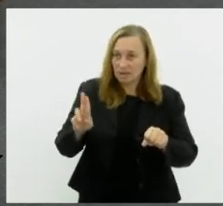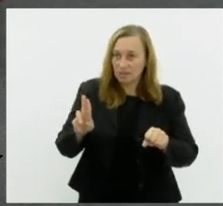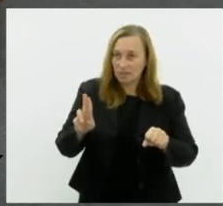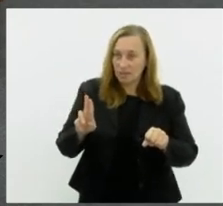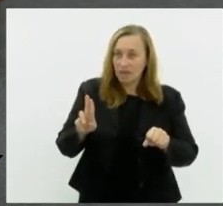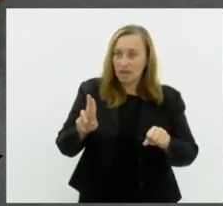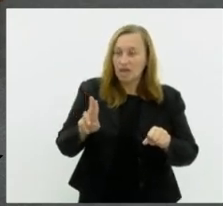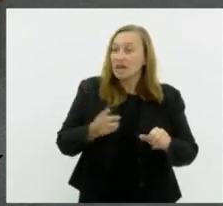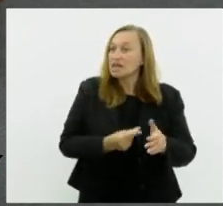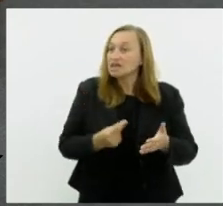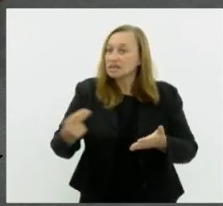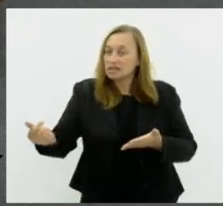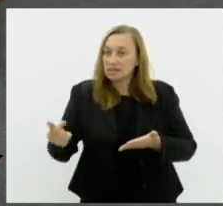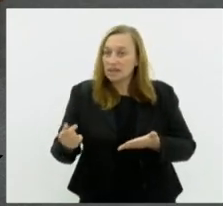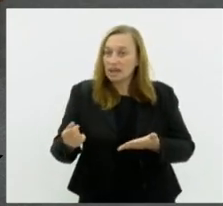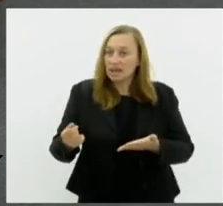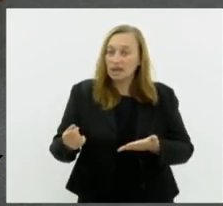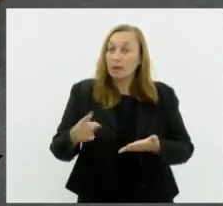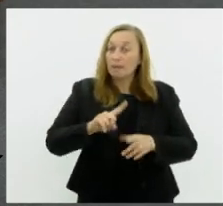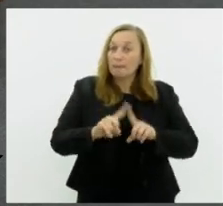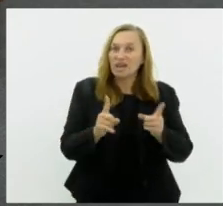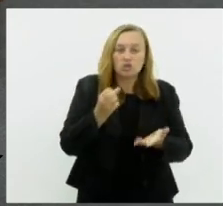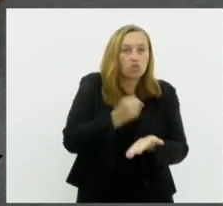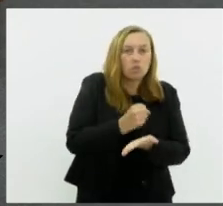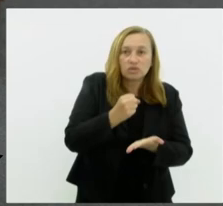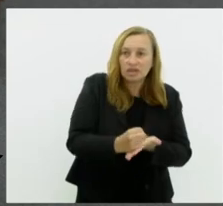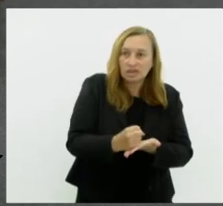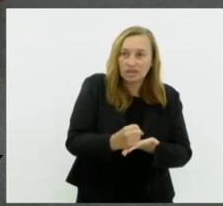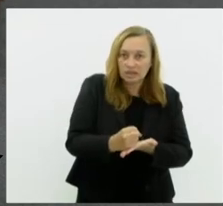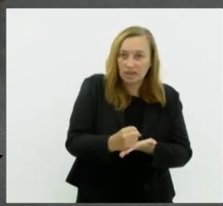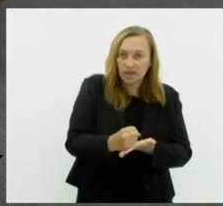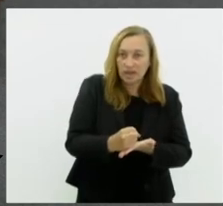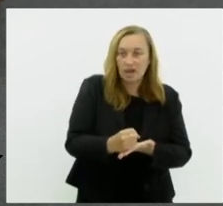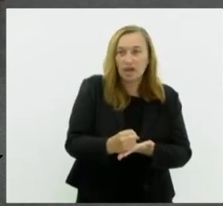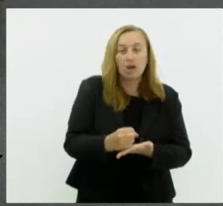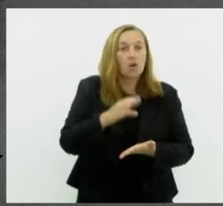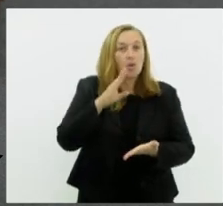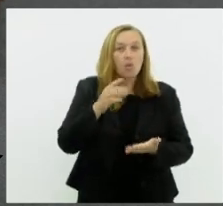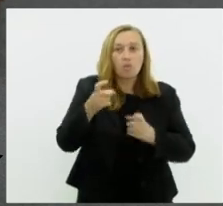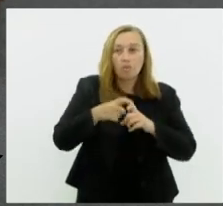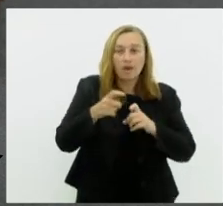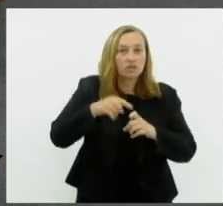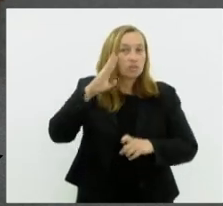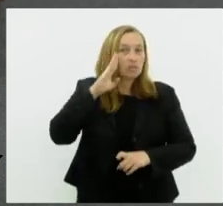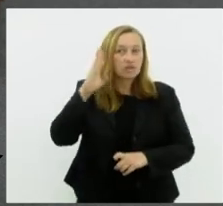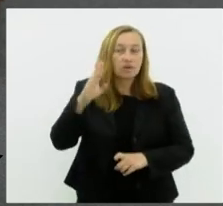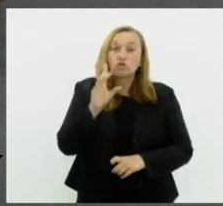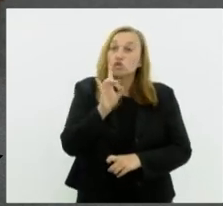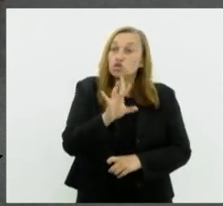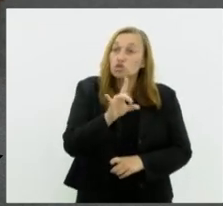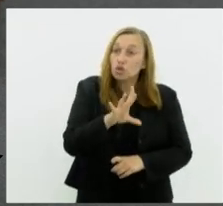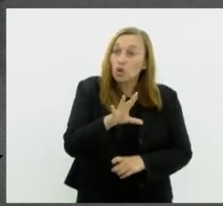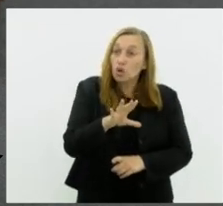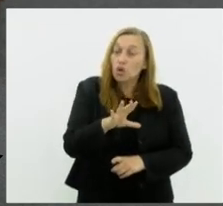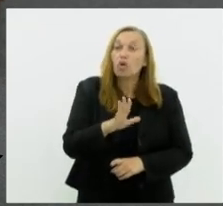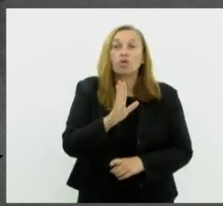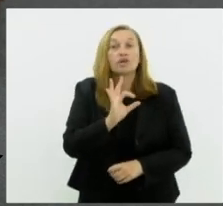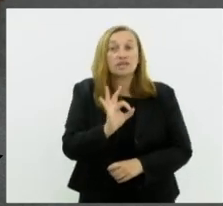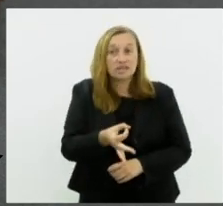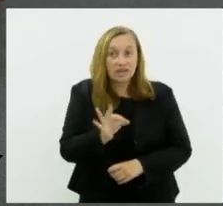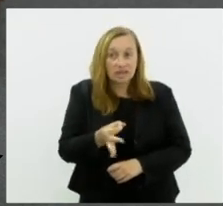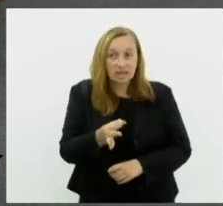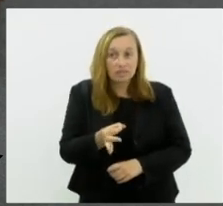Mas uma contratação por parte do poder público de um médico especialista só pode se dar por aquele que efetivamente tem a